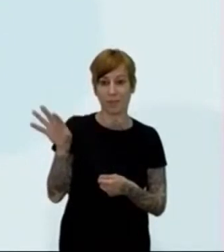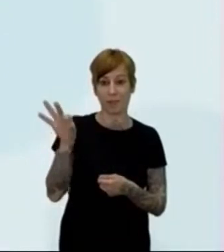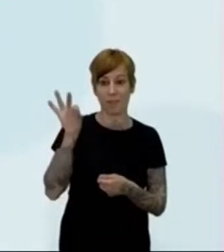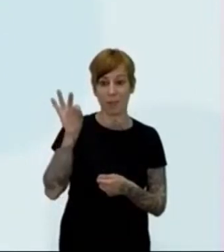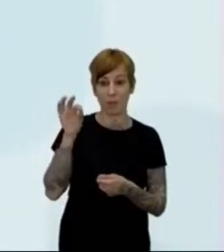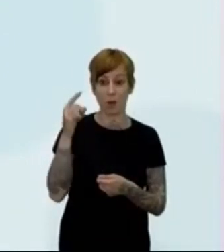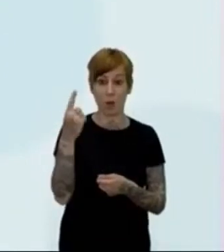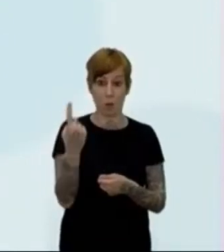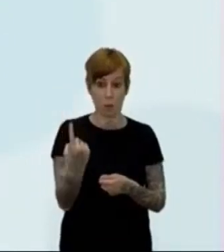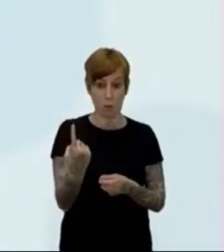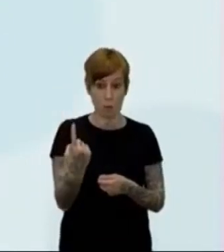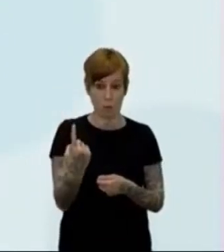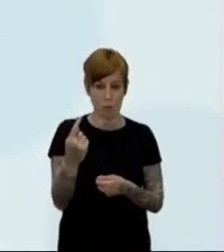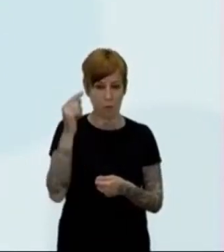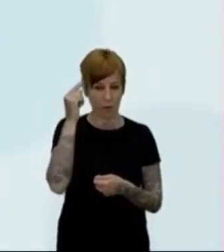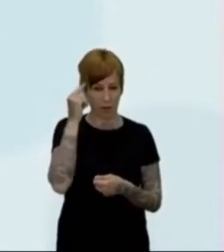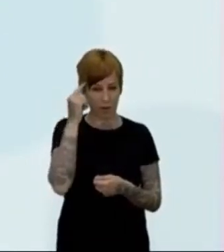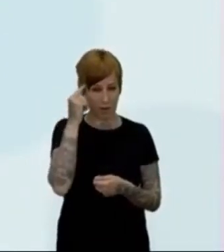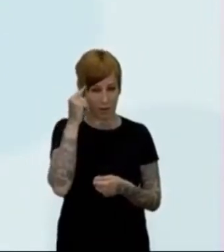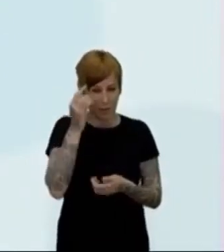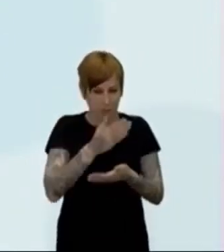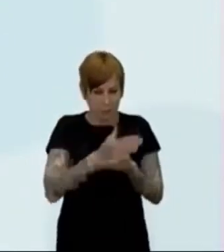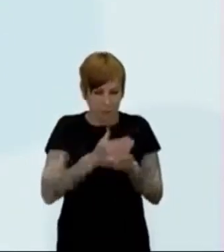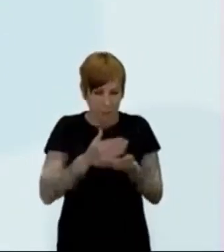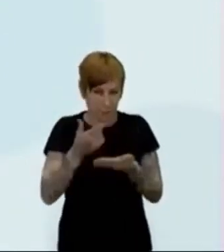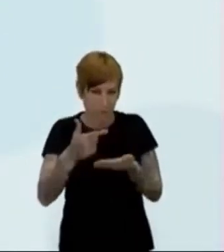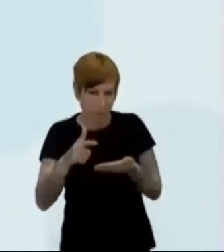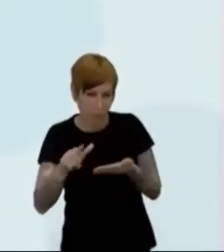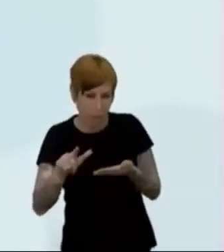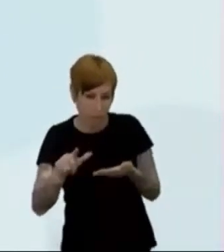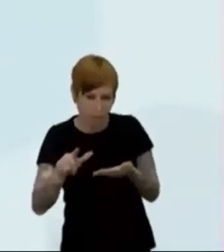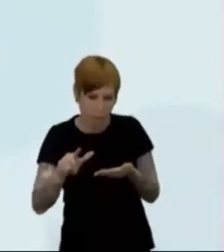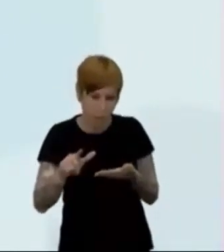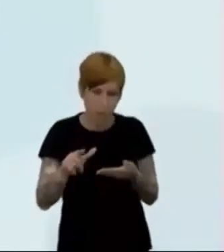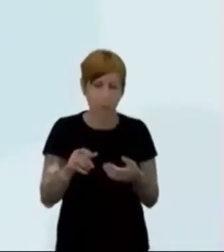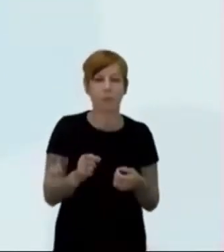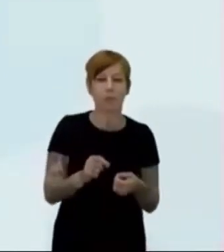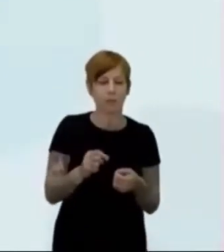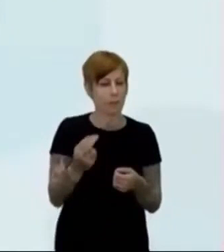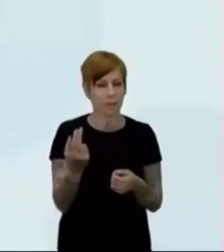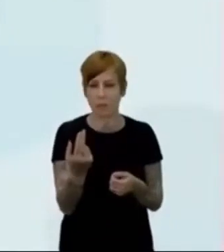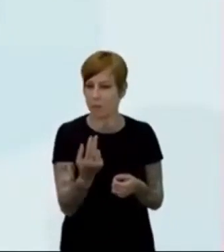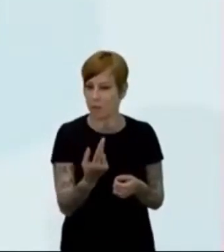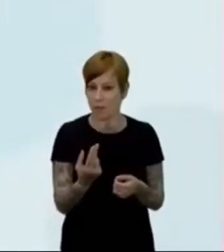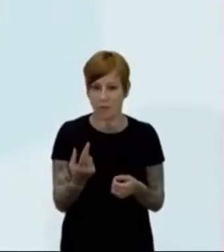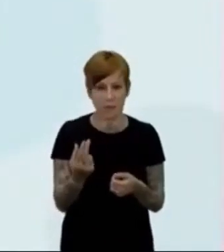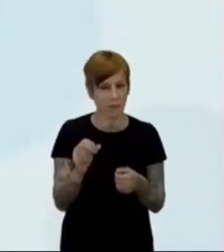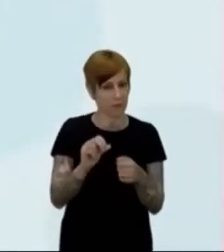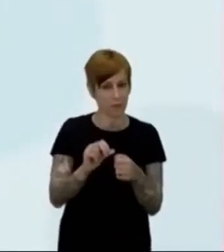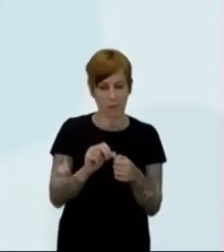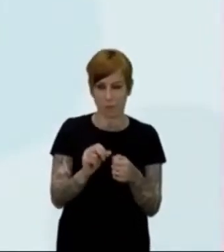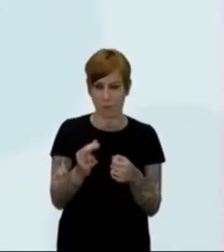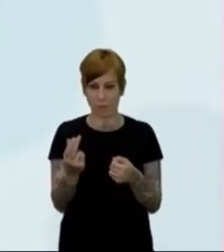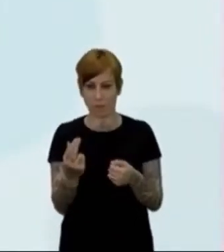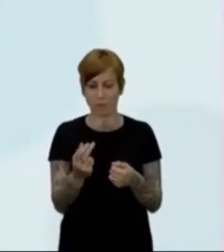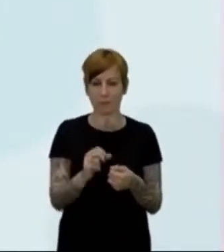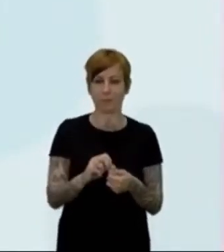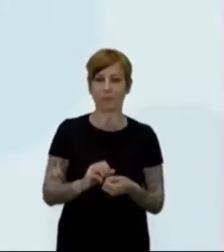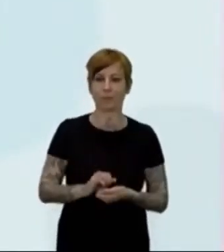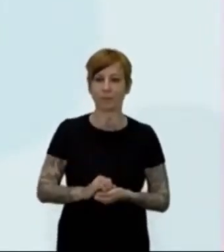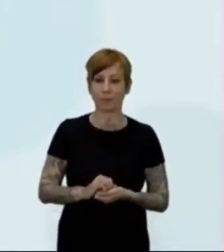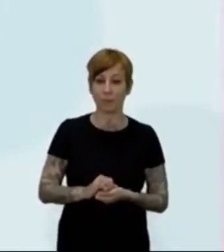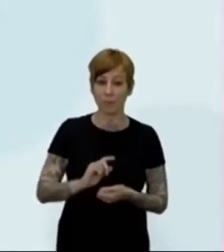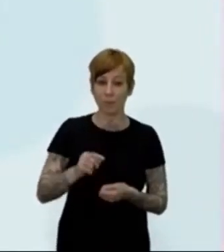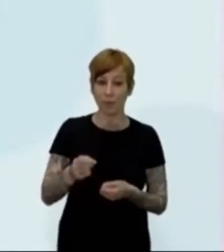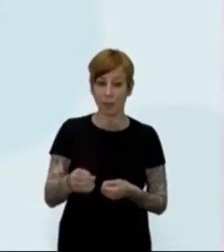um lado, você vai pensar que quando você for começar a outra razão, você vai seguir o mesmo esquema, aquele que é correspondente. E aí vai pegar o